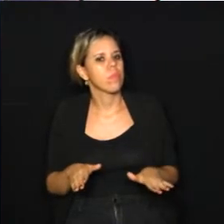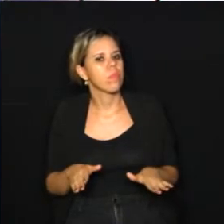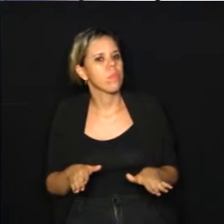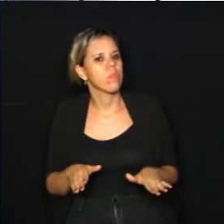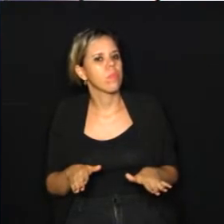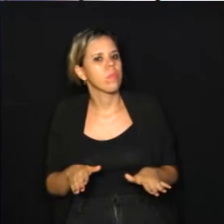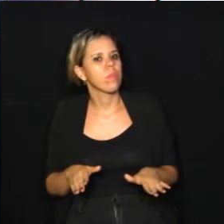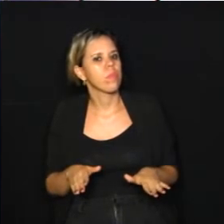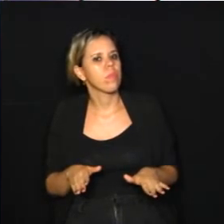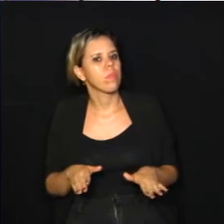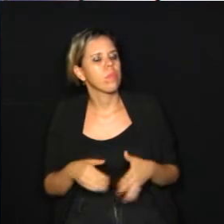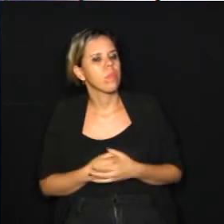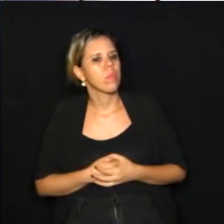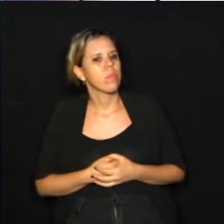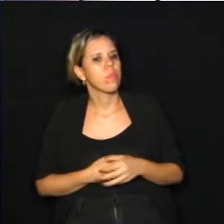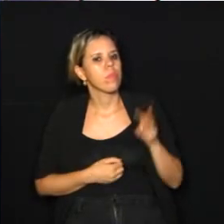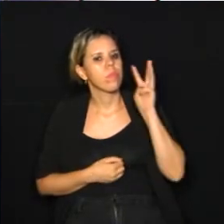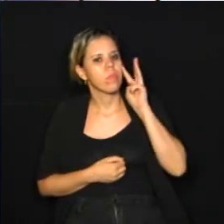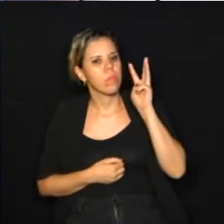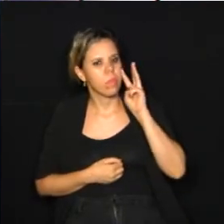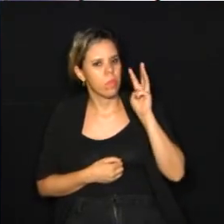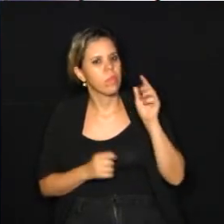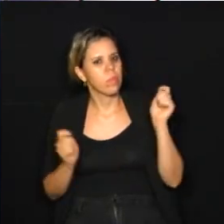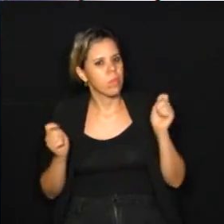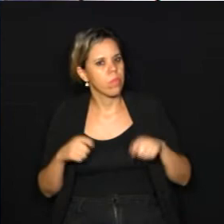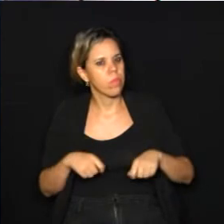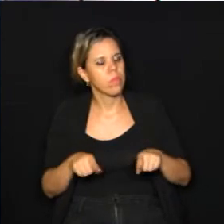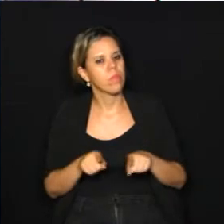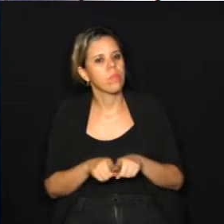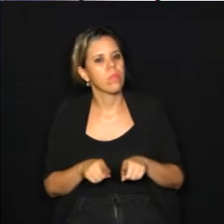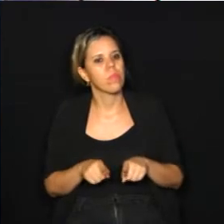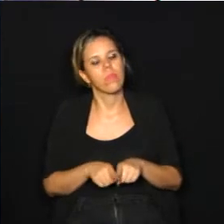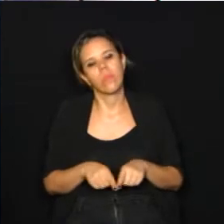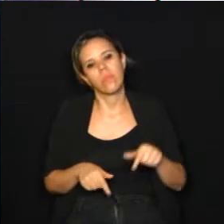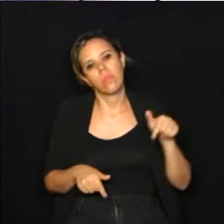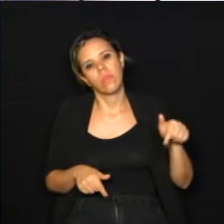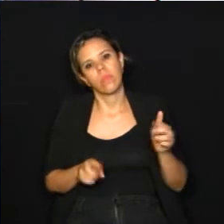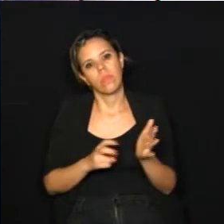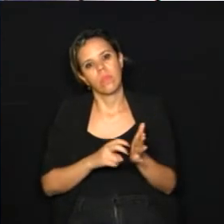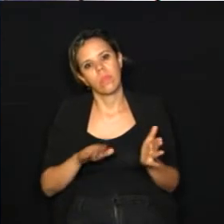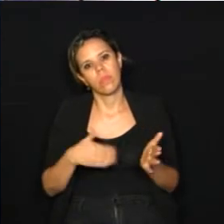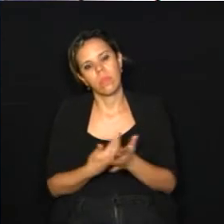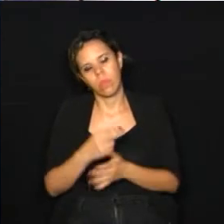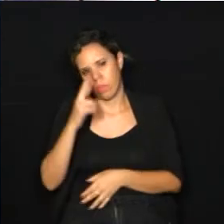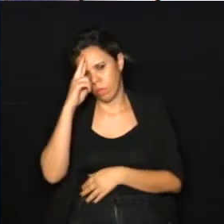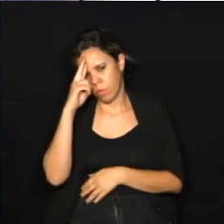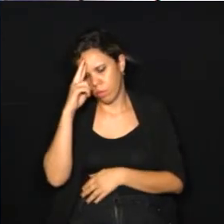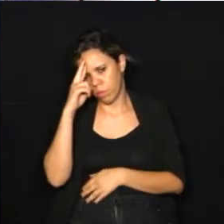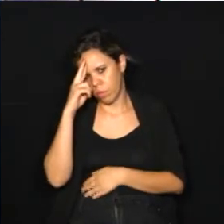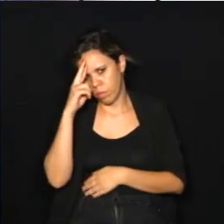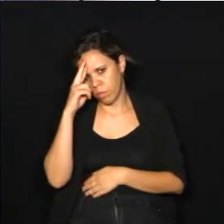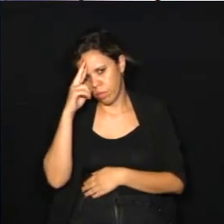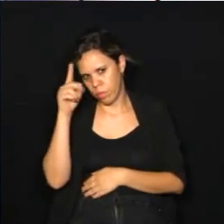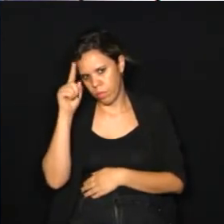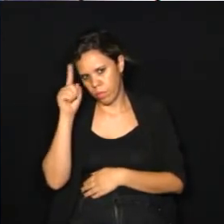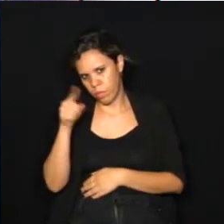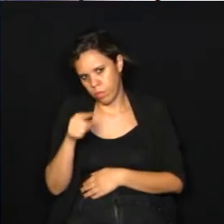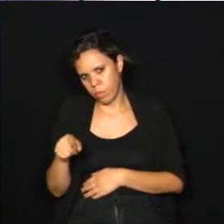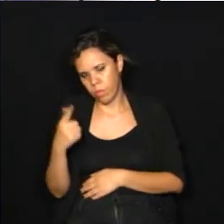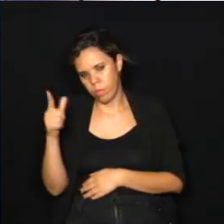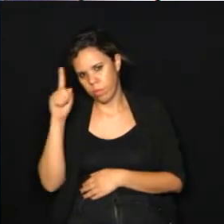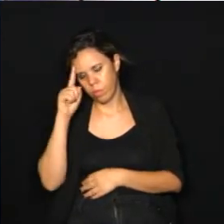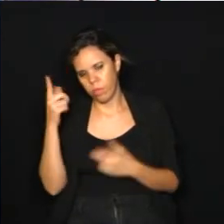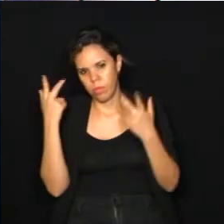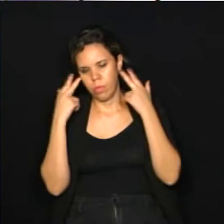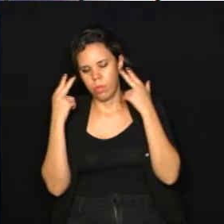olha, na terça, inclusive, só que das 7 da manhã ao meio-dia, no dia do feriado. Nos outros dias,